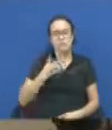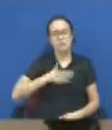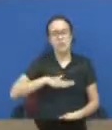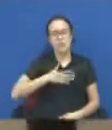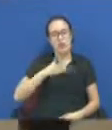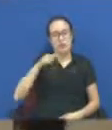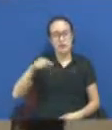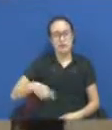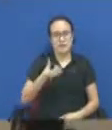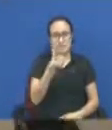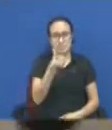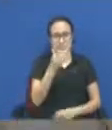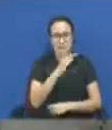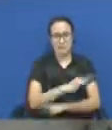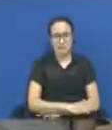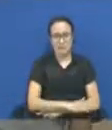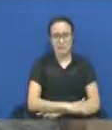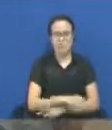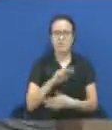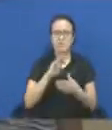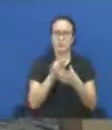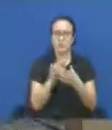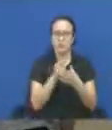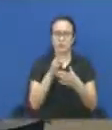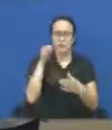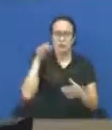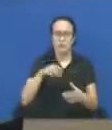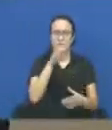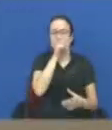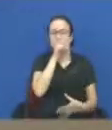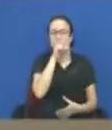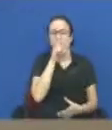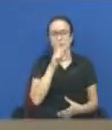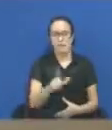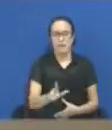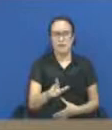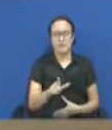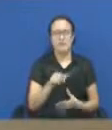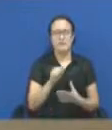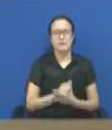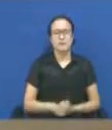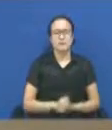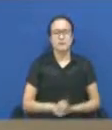horas, aqui, no plenário da Câmara Municipal de Limeira.